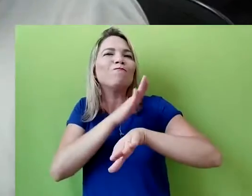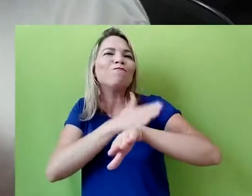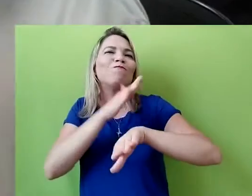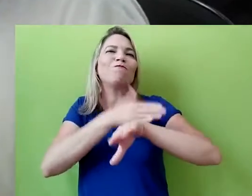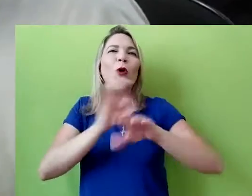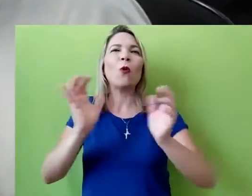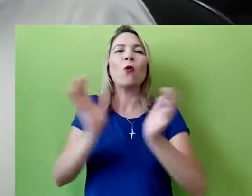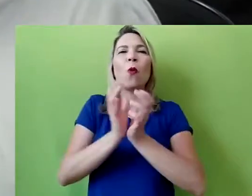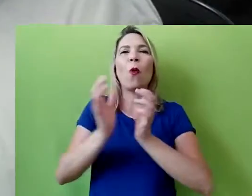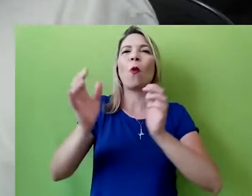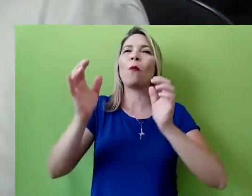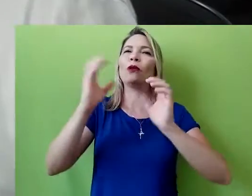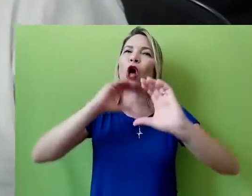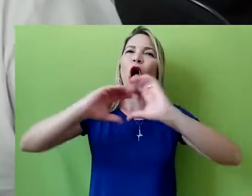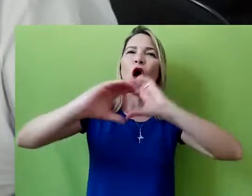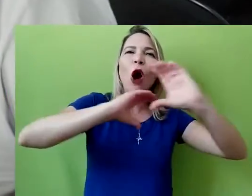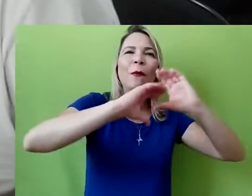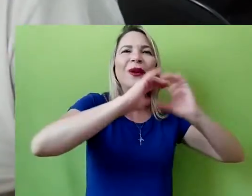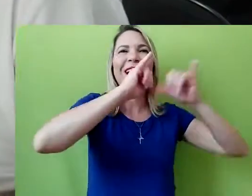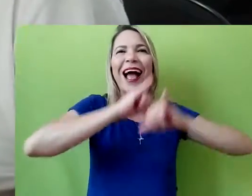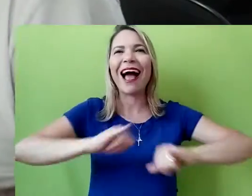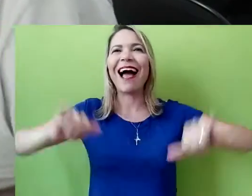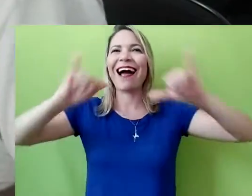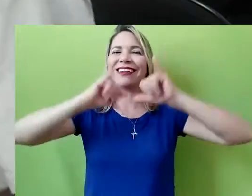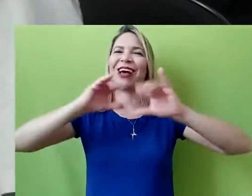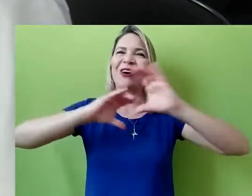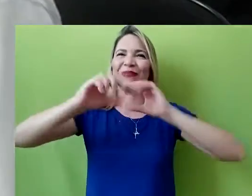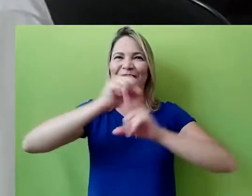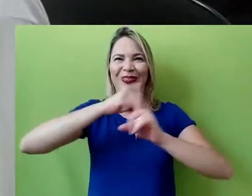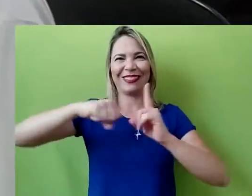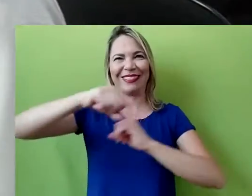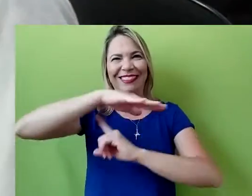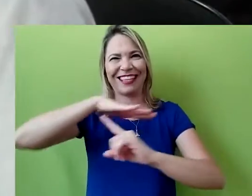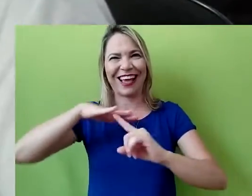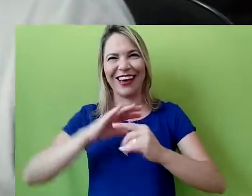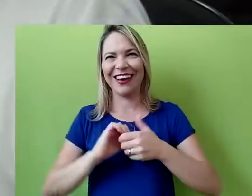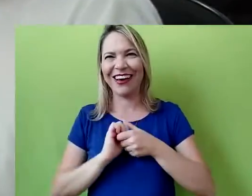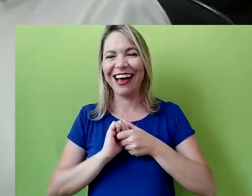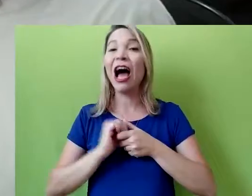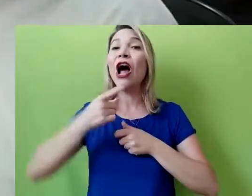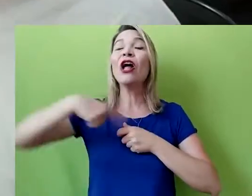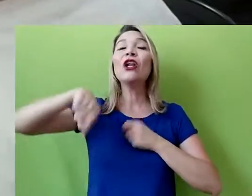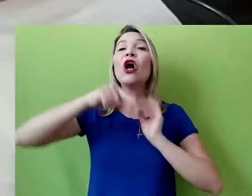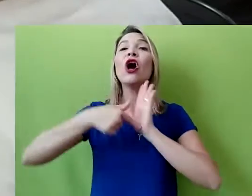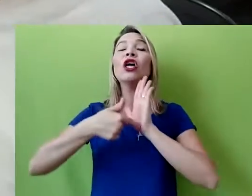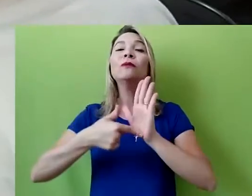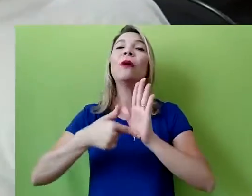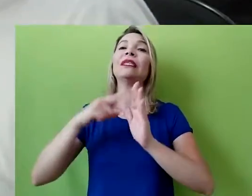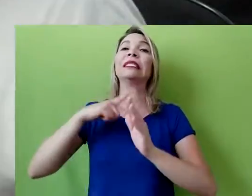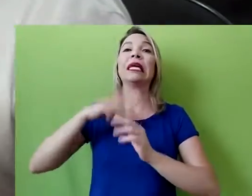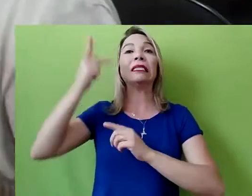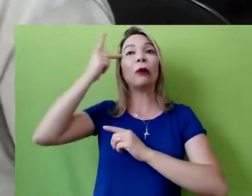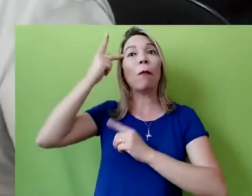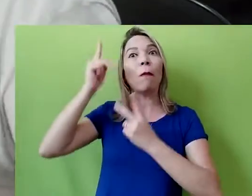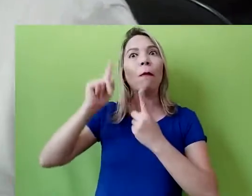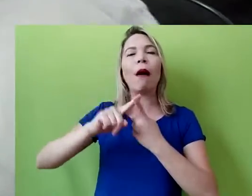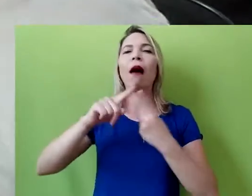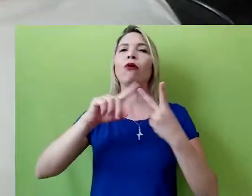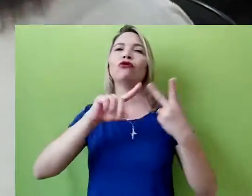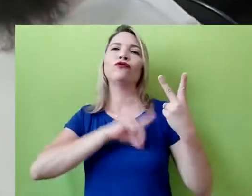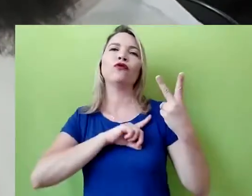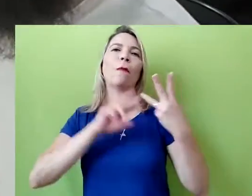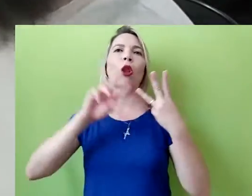para a prática de comunicadores e comunicadoras sociais. Né? A gente vai trocar uma ideia aí com uma galera de São Paulo, com o pessoal de